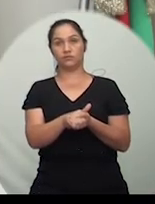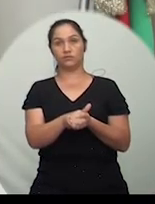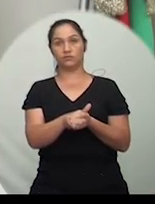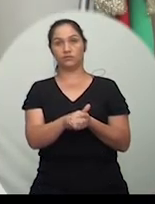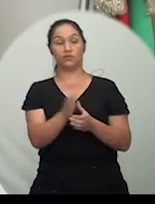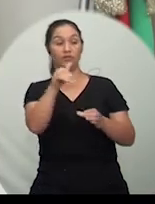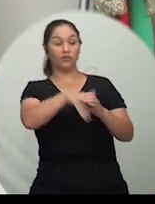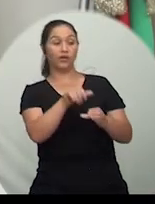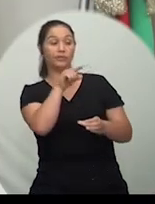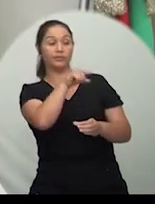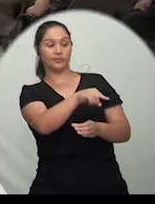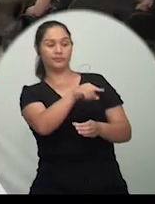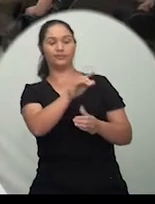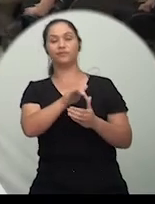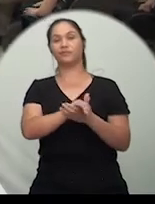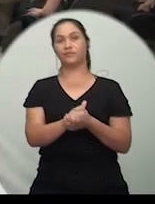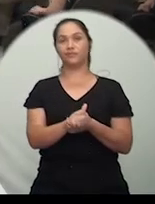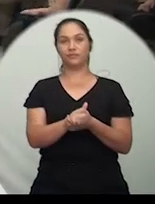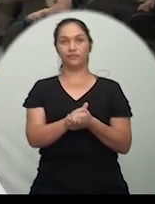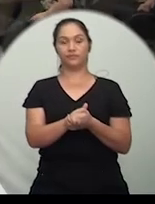Chapa 2.